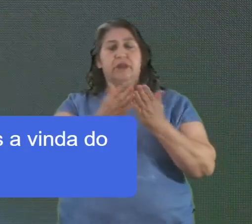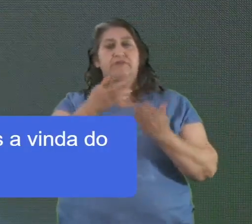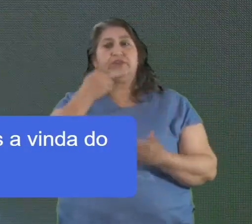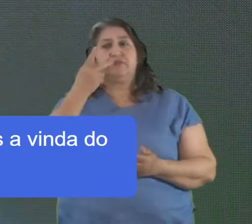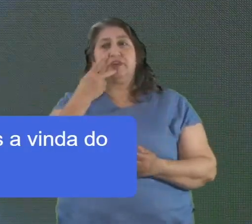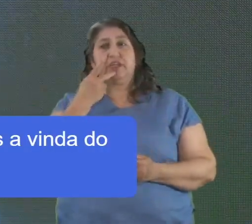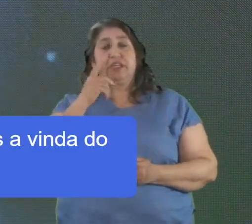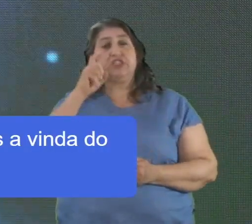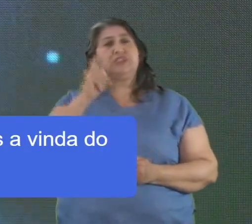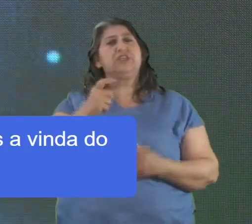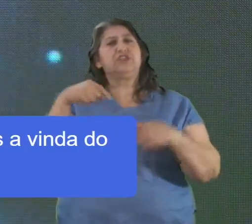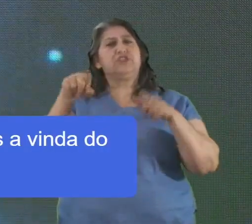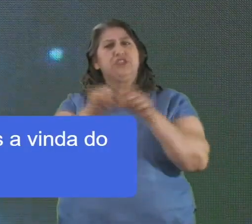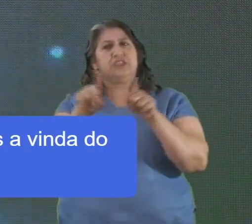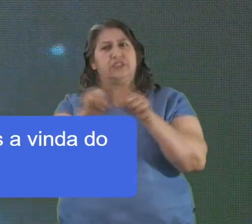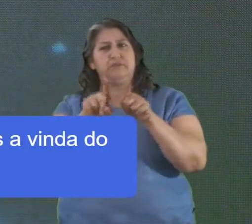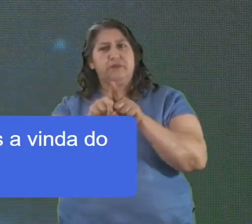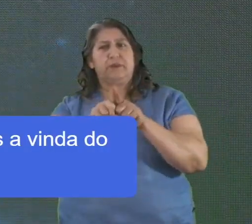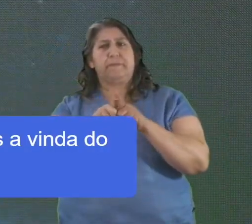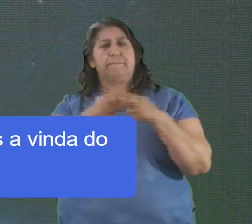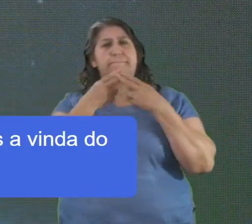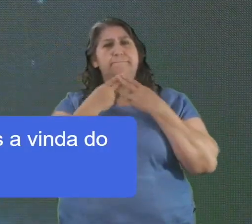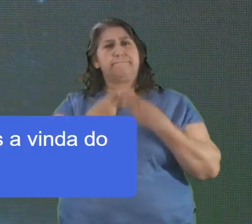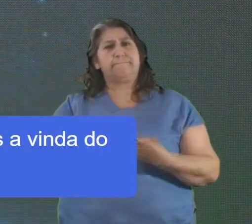sejam também